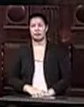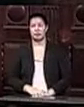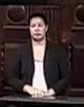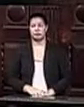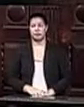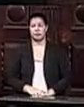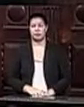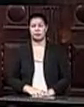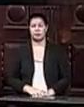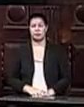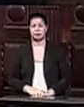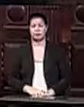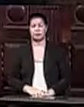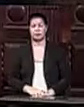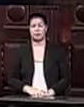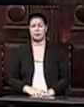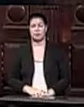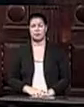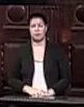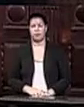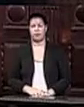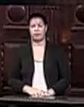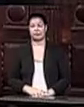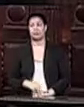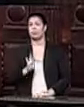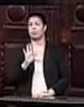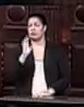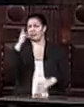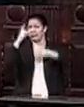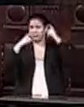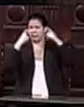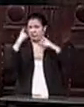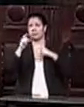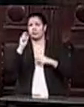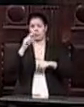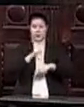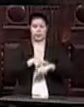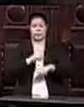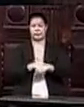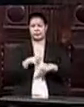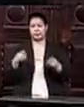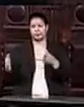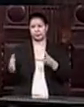com a expiração do prazo